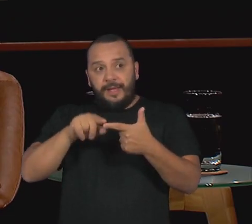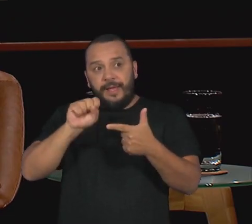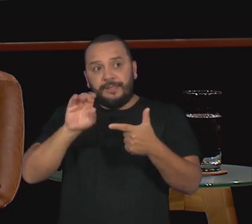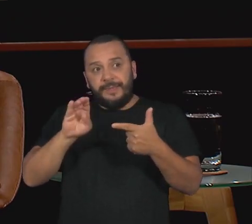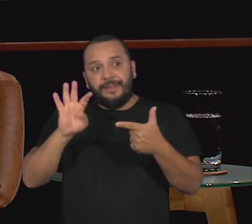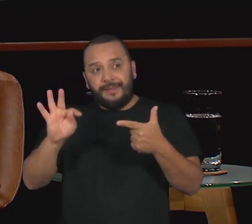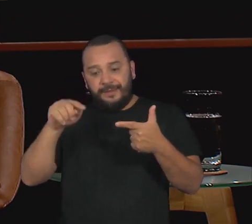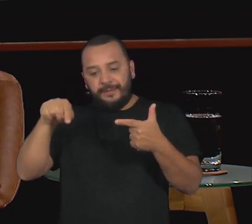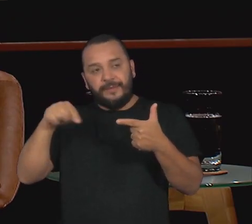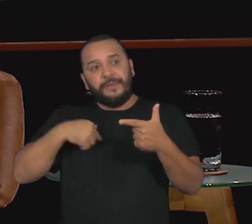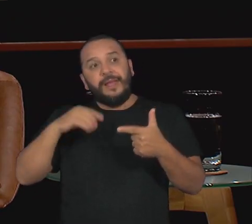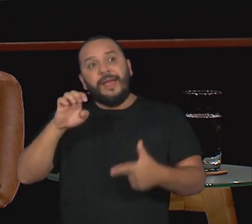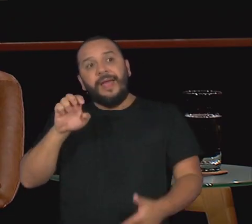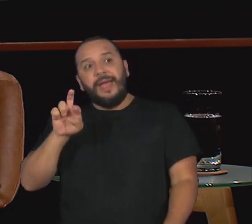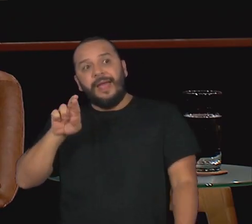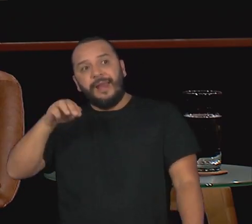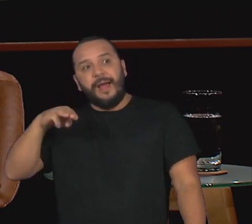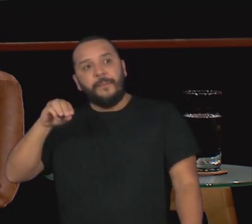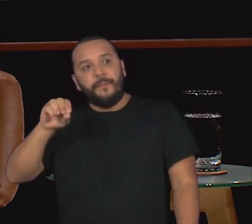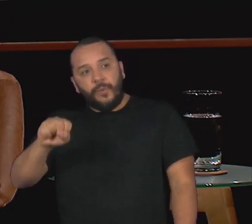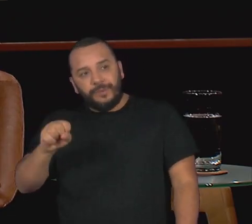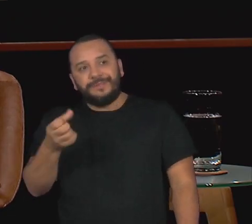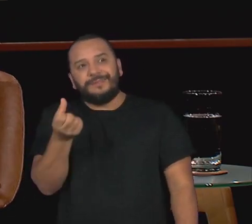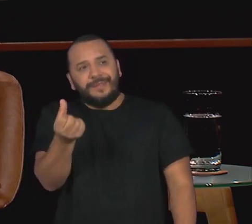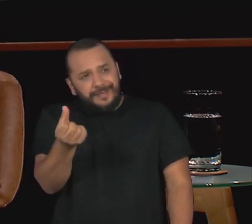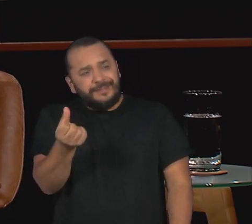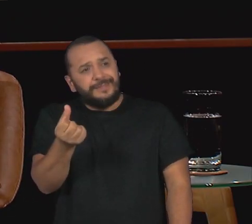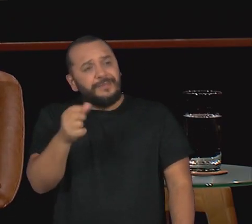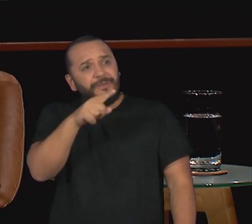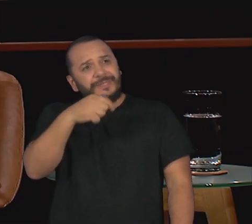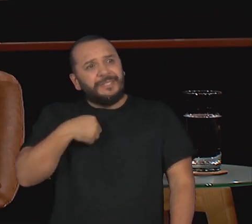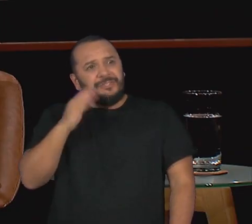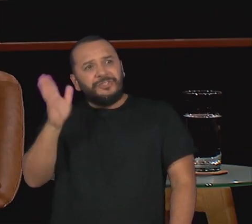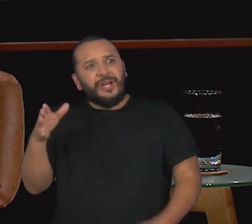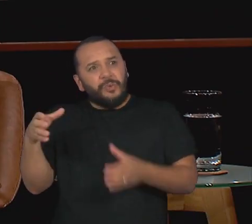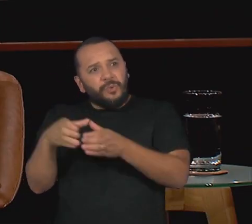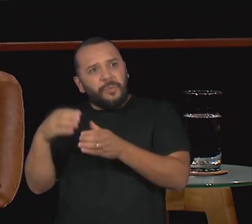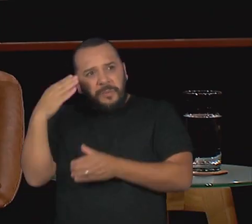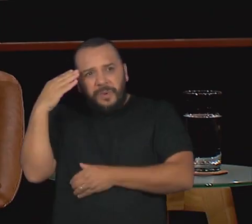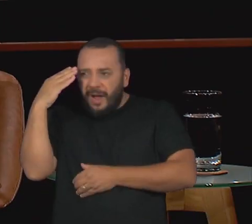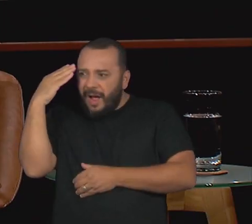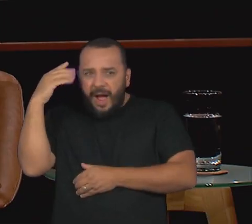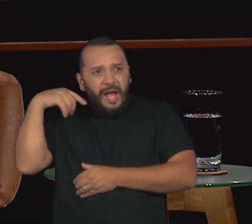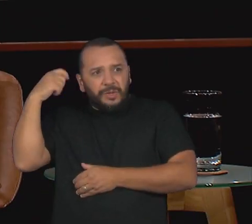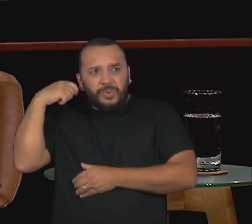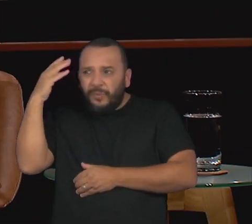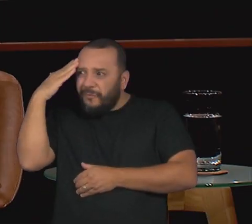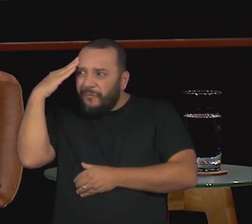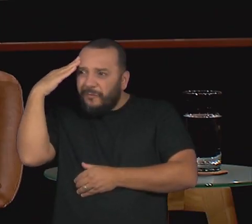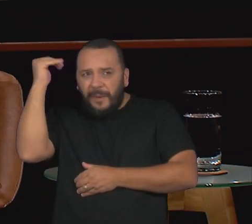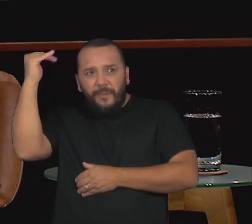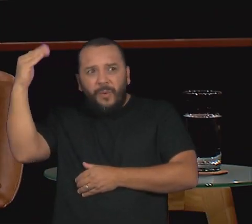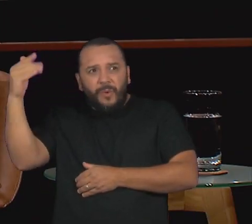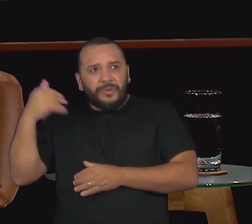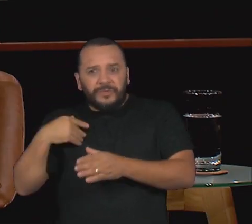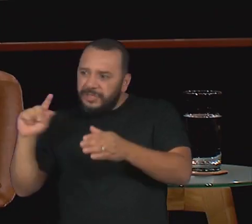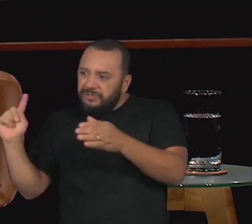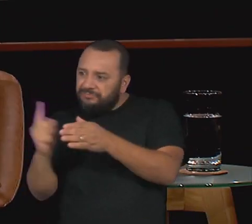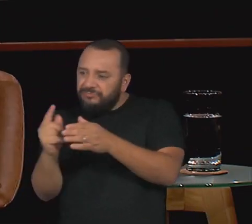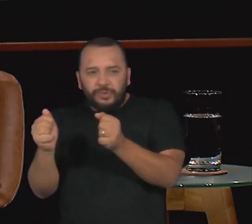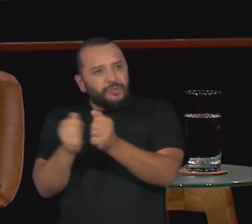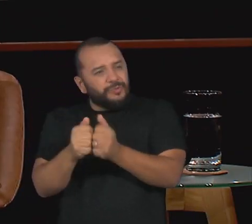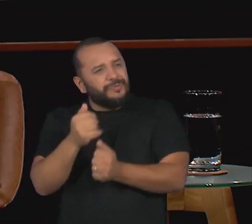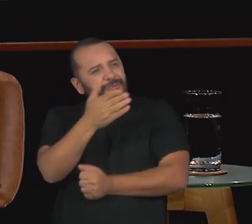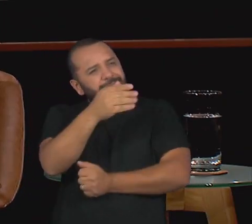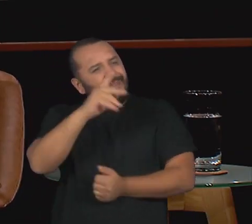Otton Bastos, Irene Ravache. Quer dizer, você era tão jovem. Você já tinha se definido pela profissão de